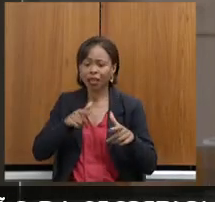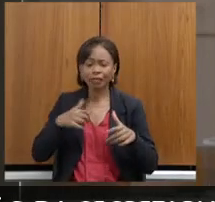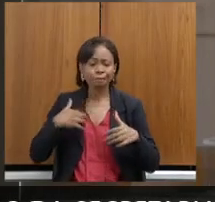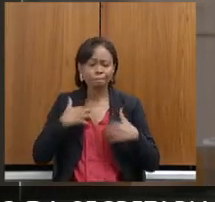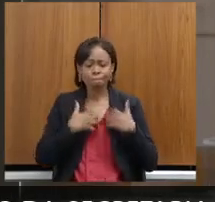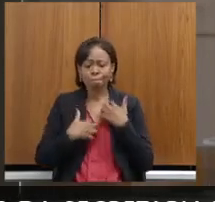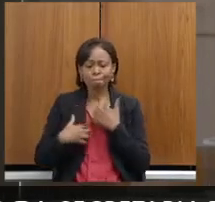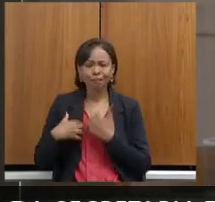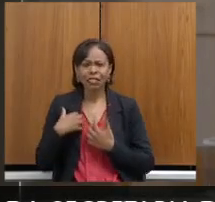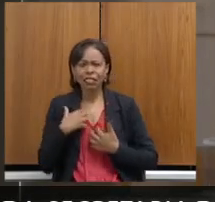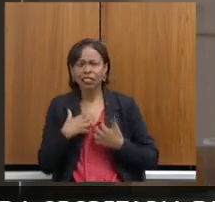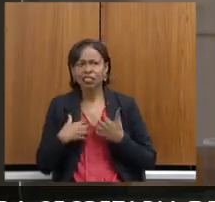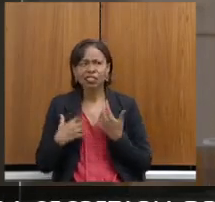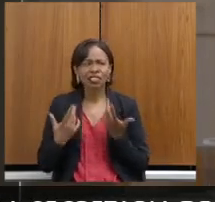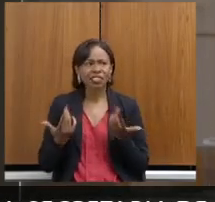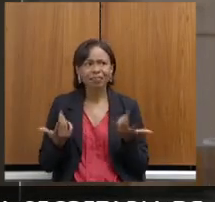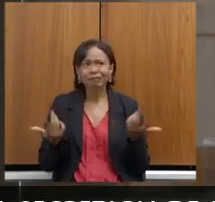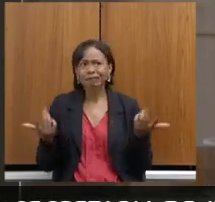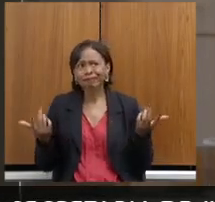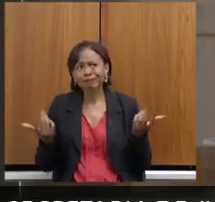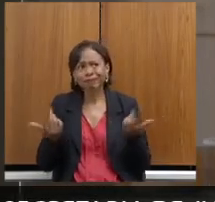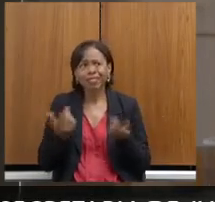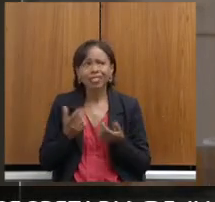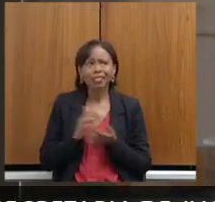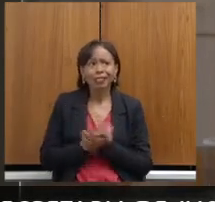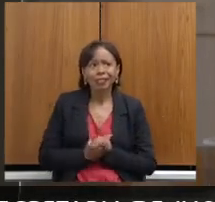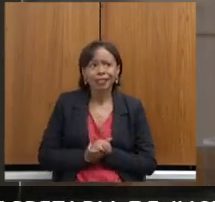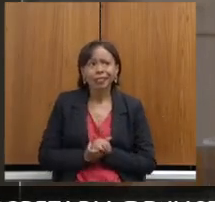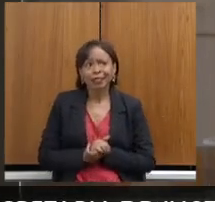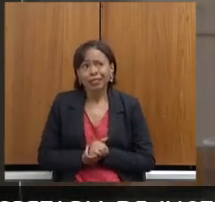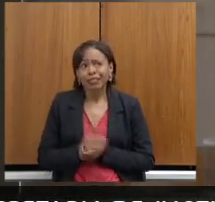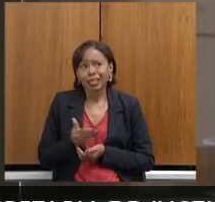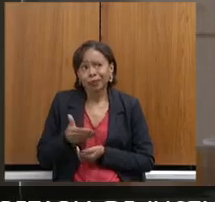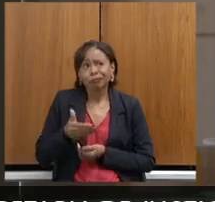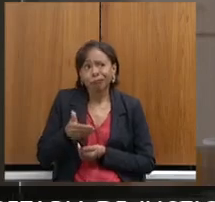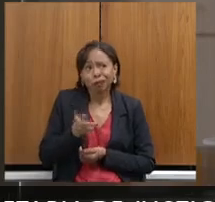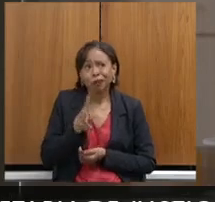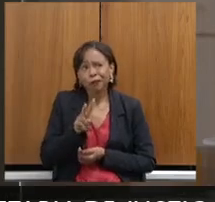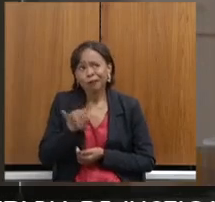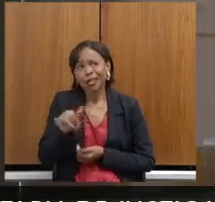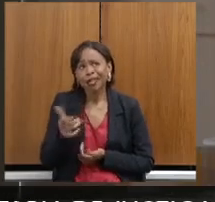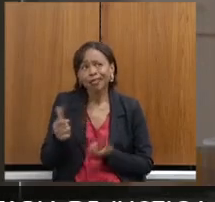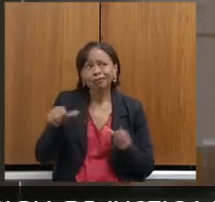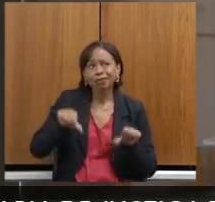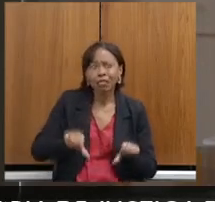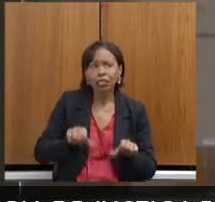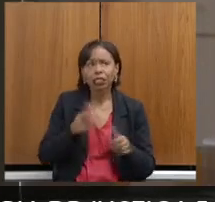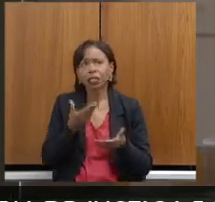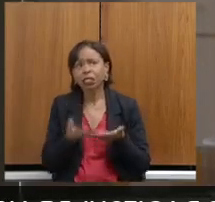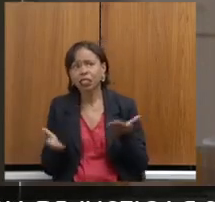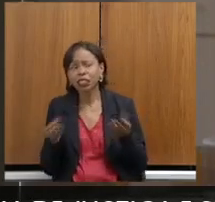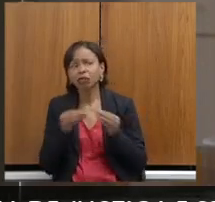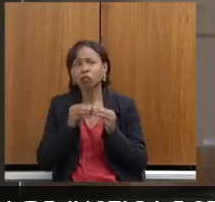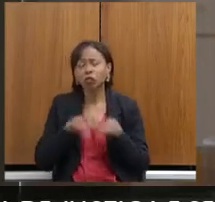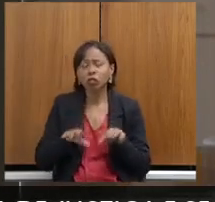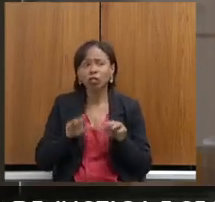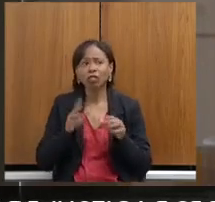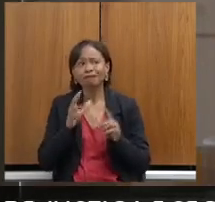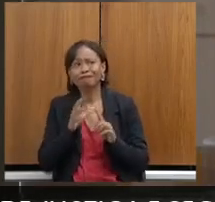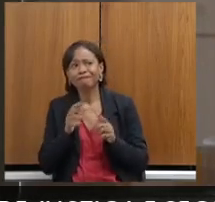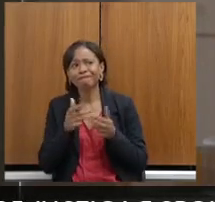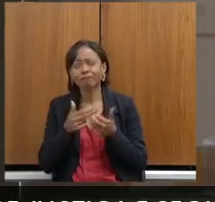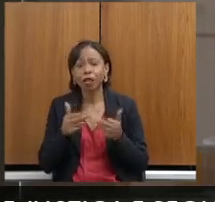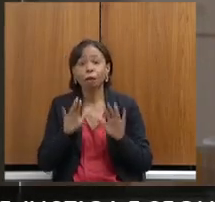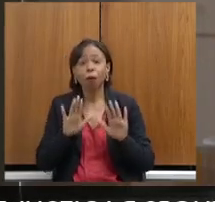desesperança daqui a pouco nós vamos ter que apagar as luzes e fechar as portas né E hoje a gente tá podendo ter aí um pouco